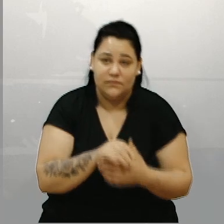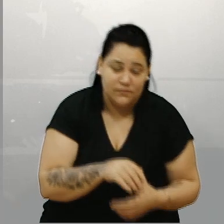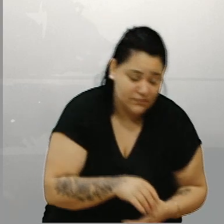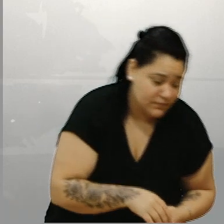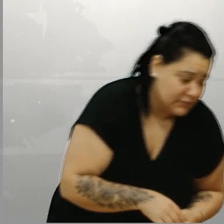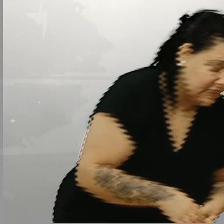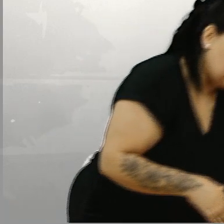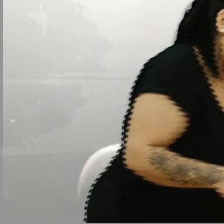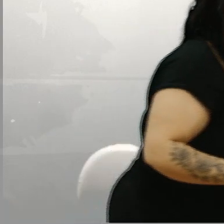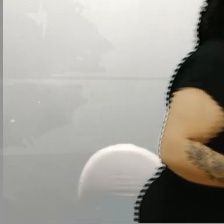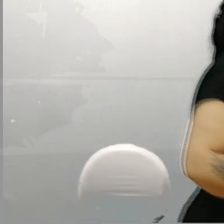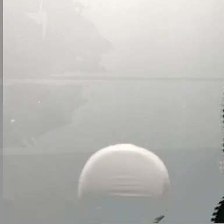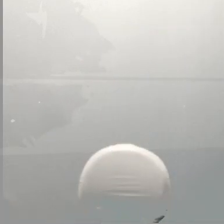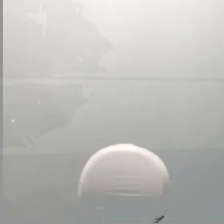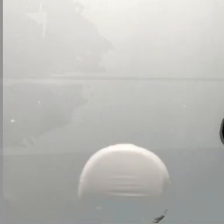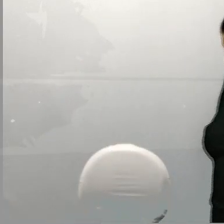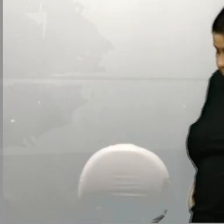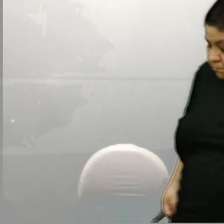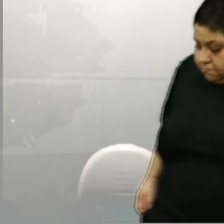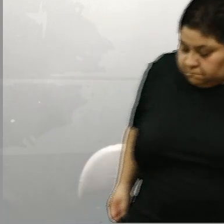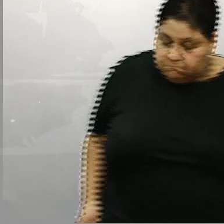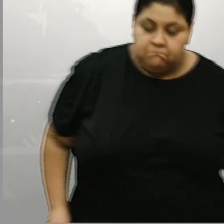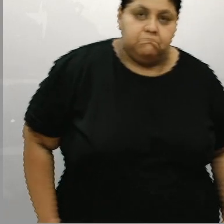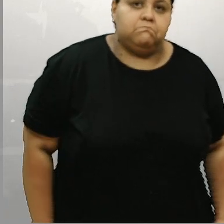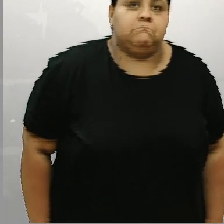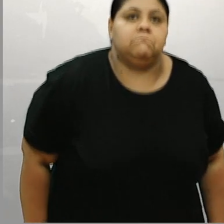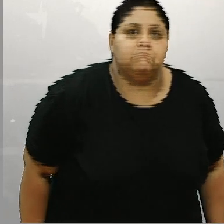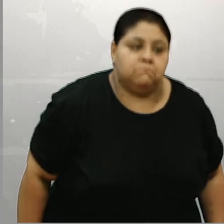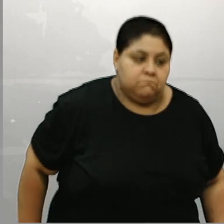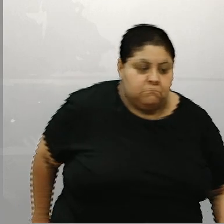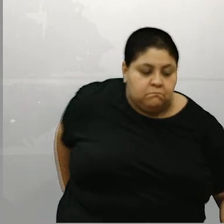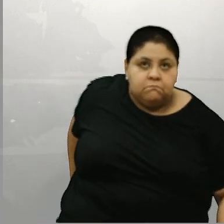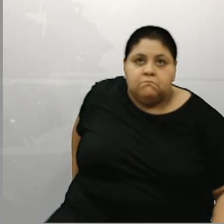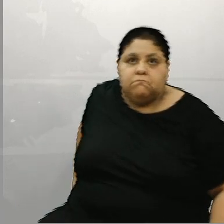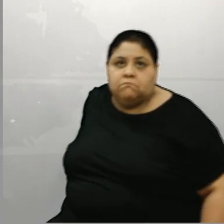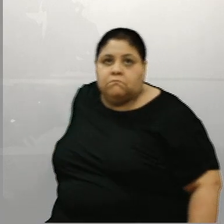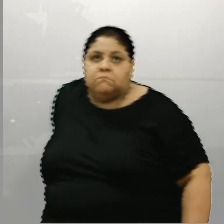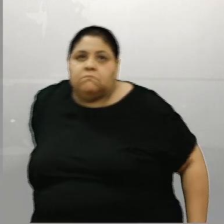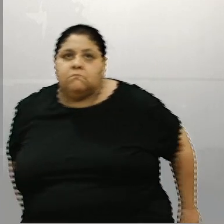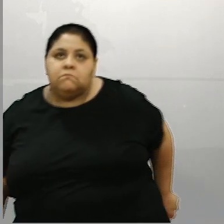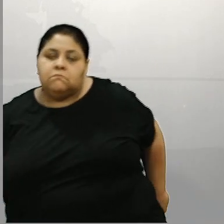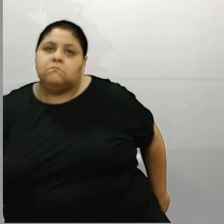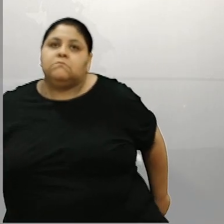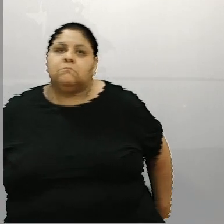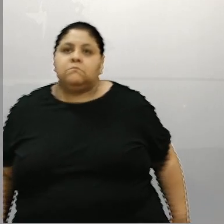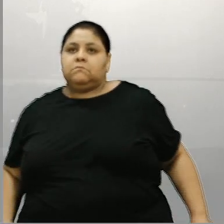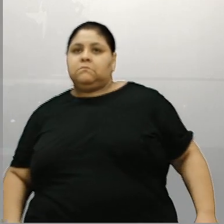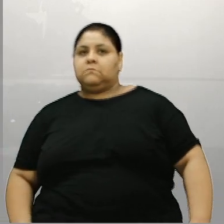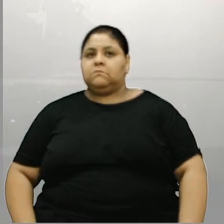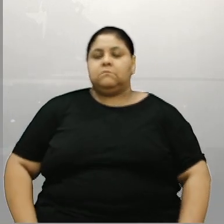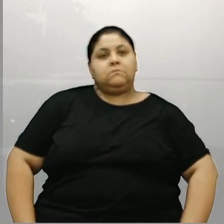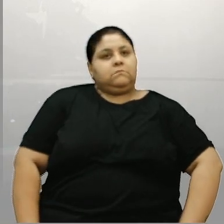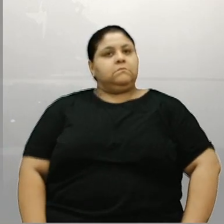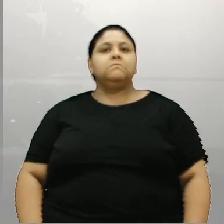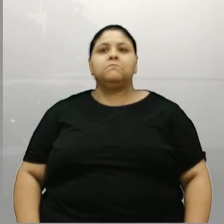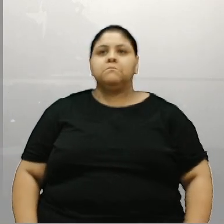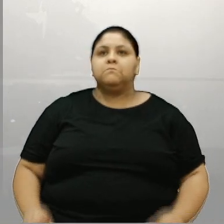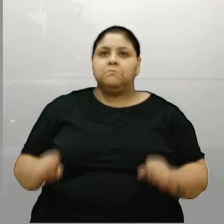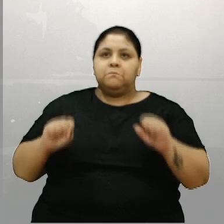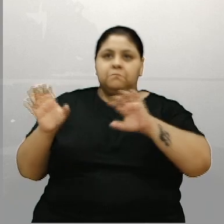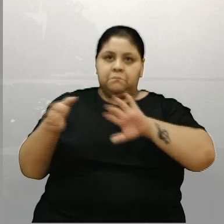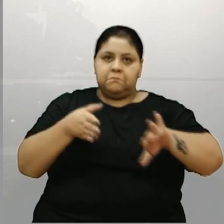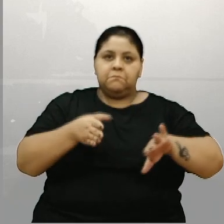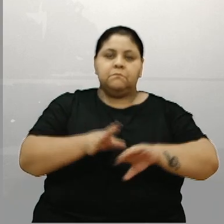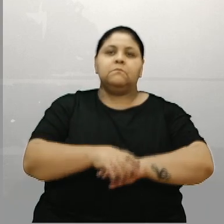não aconteciam. Então, não sei se tem outra situação, né? Pede para a Marisa passar para mim, por favor.